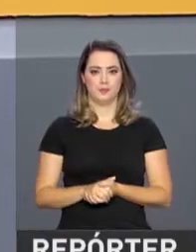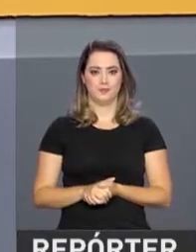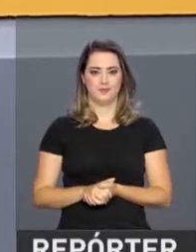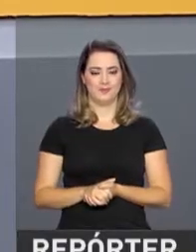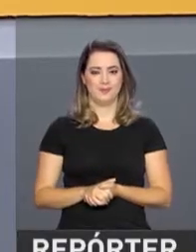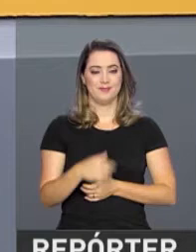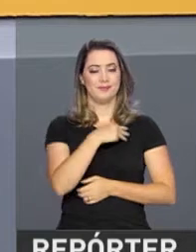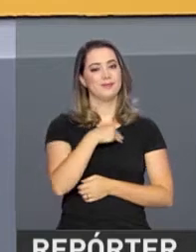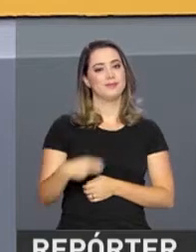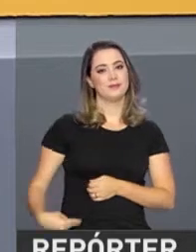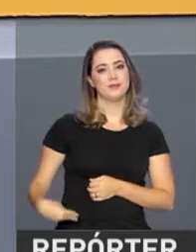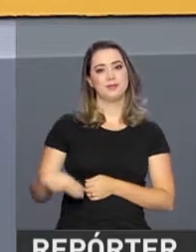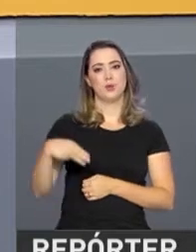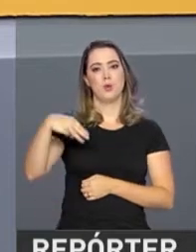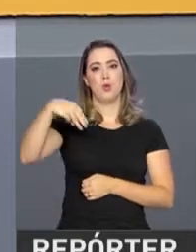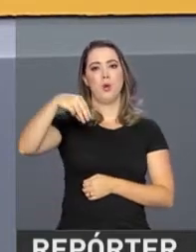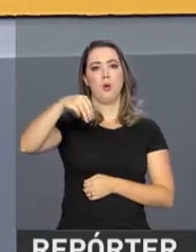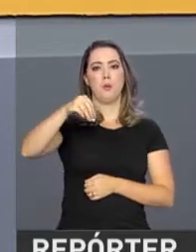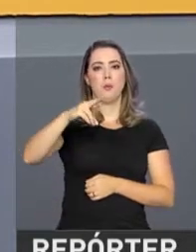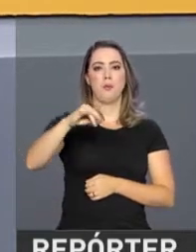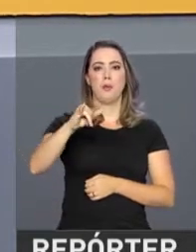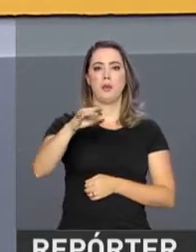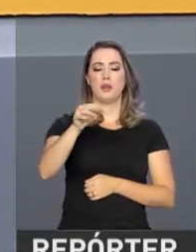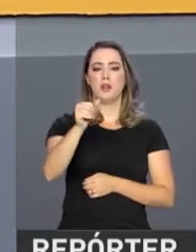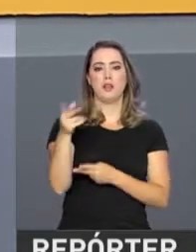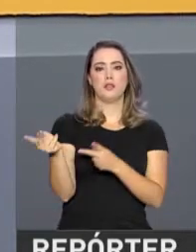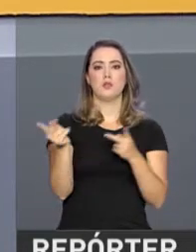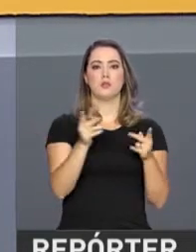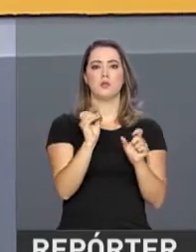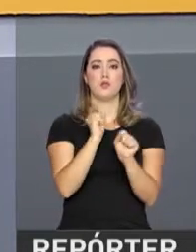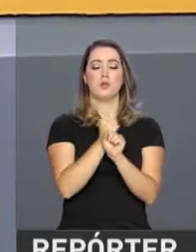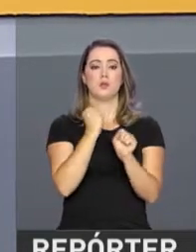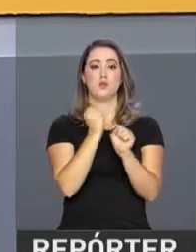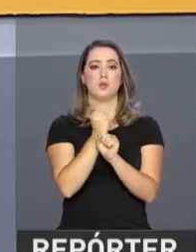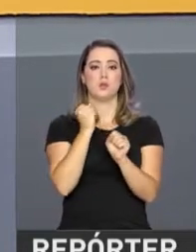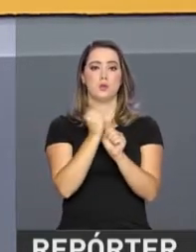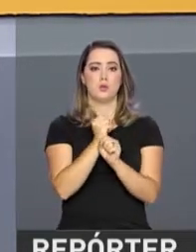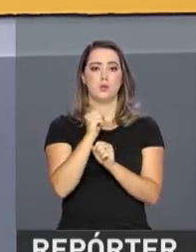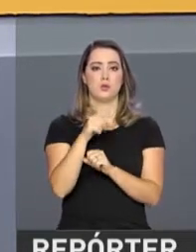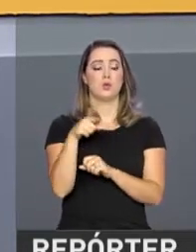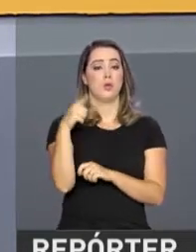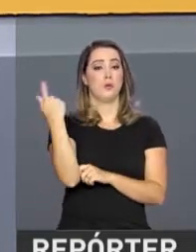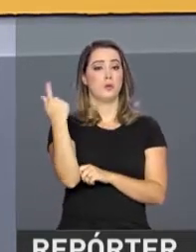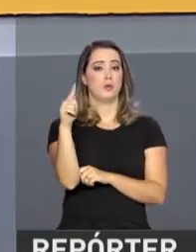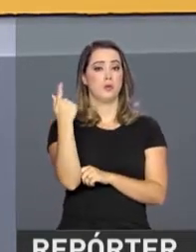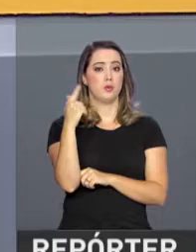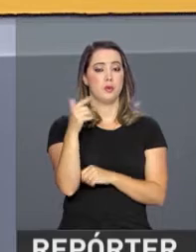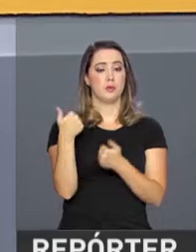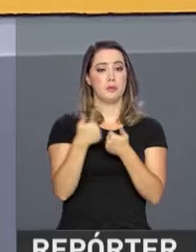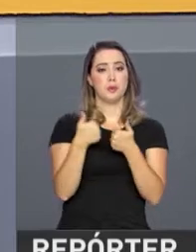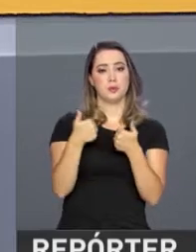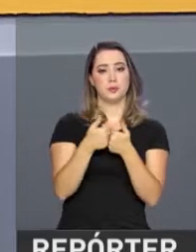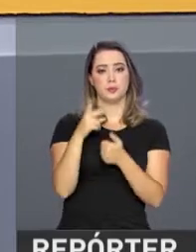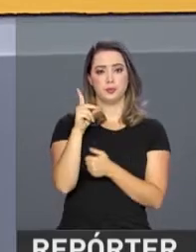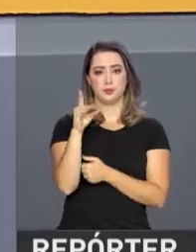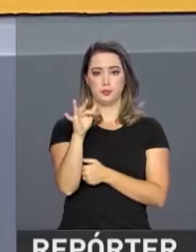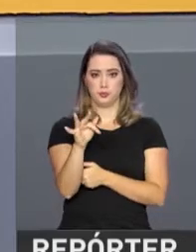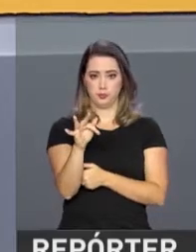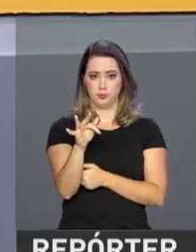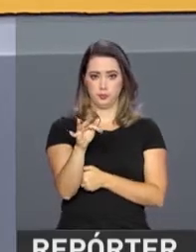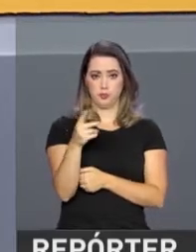ministro moreira franco visitou as obras do sistema produtor corumbá em valparaíso de goiás no entorno do distrito federal